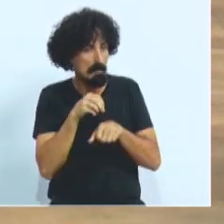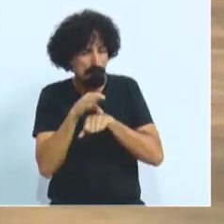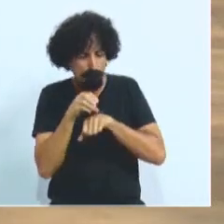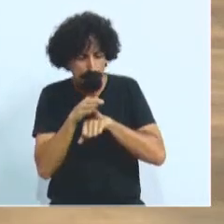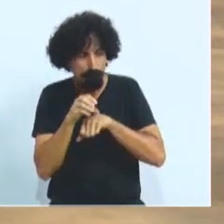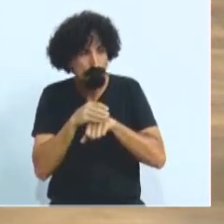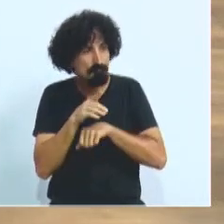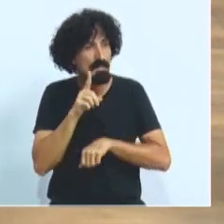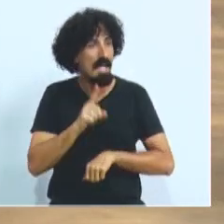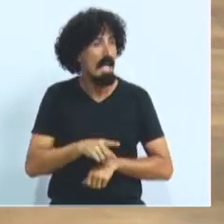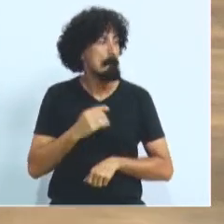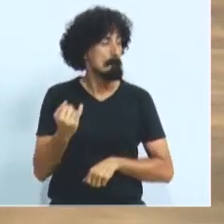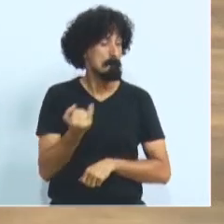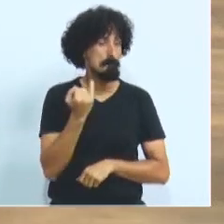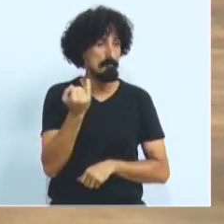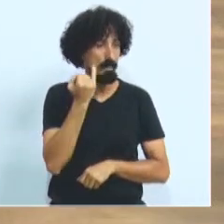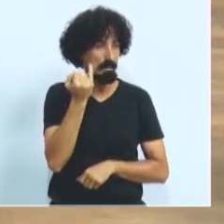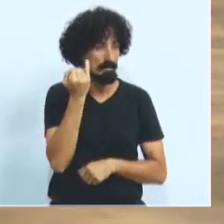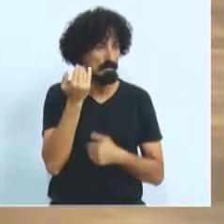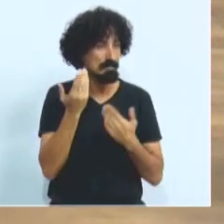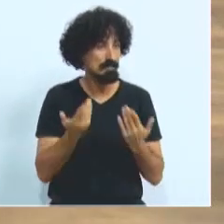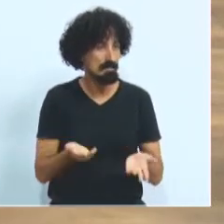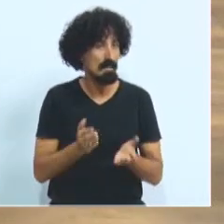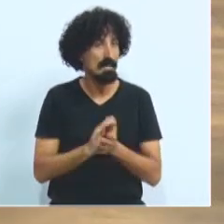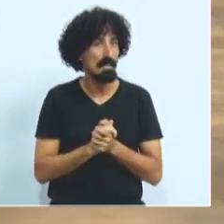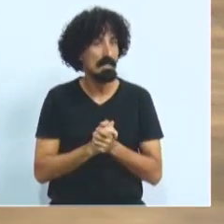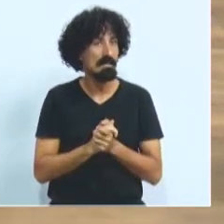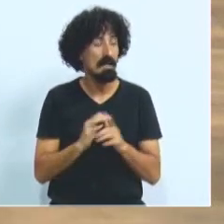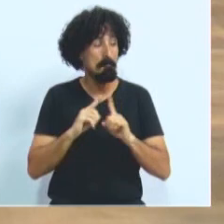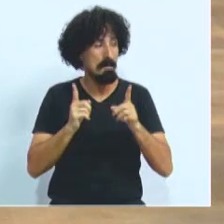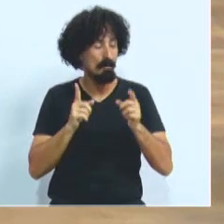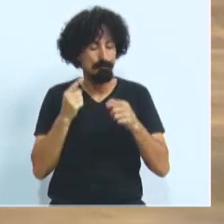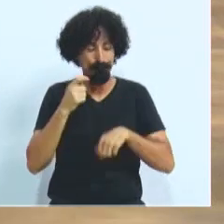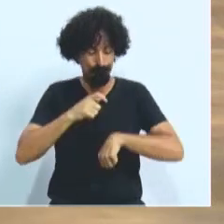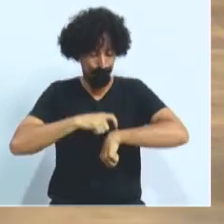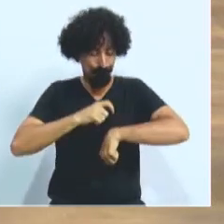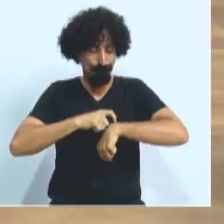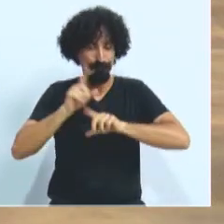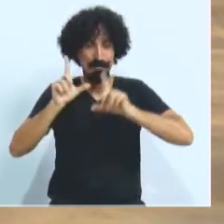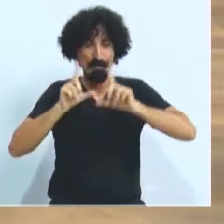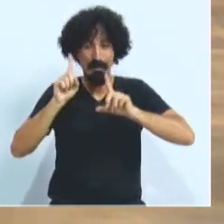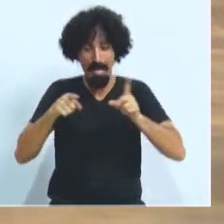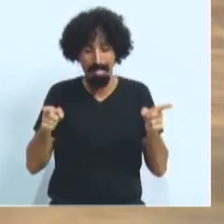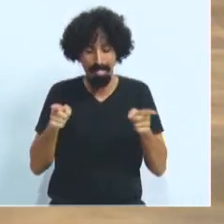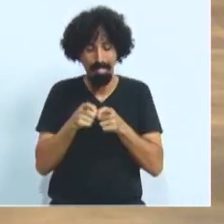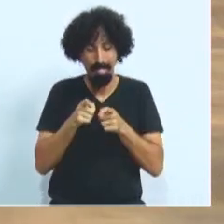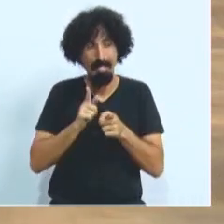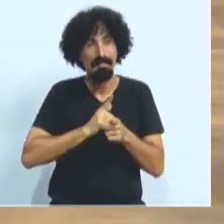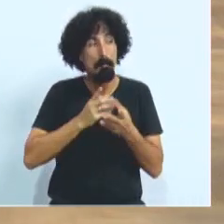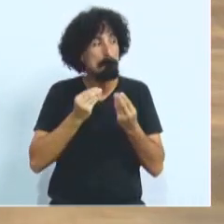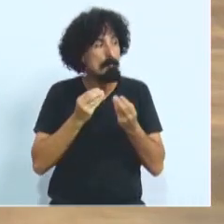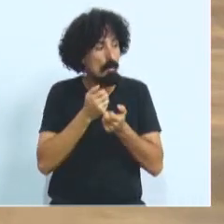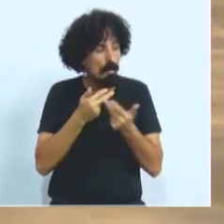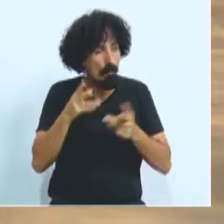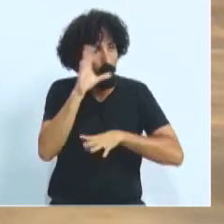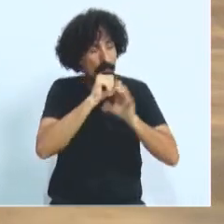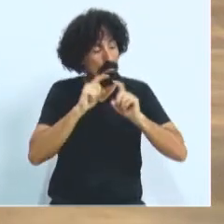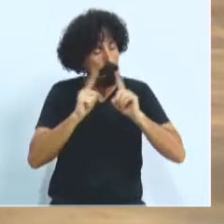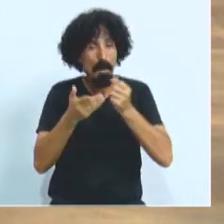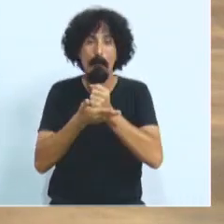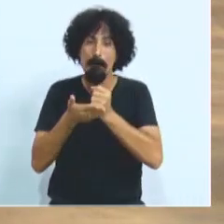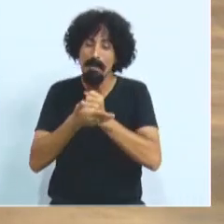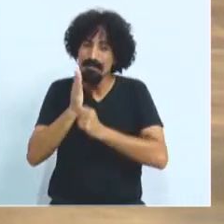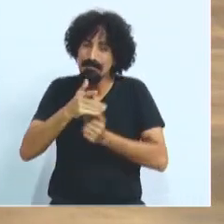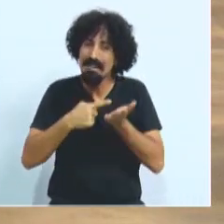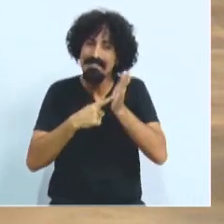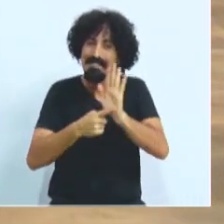grande utilidade pública. Infelizmente, o tempo de televisão ele é curto, ainda há muito o que ensinar, mas o básico a gente já apresentou de noções